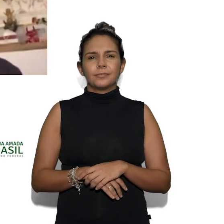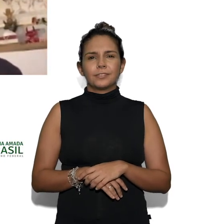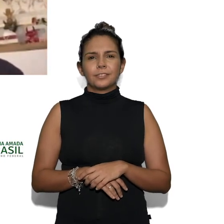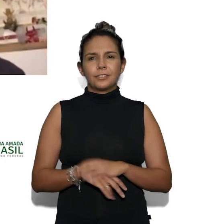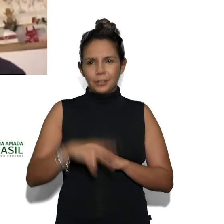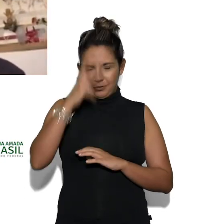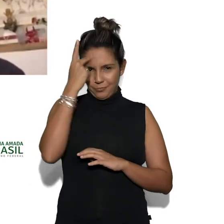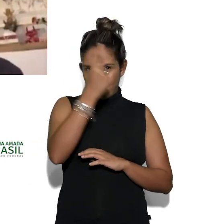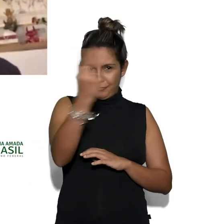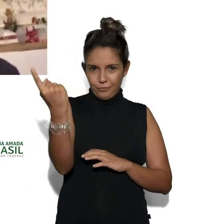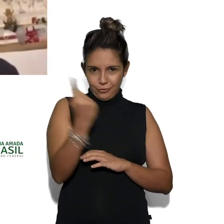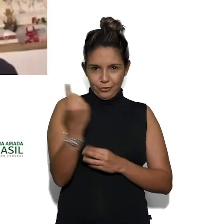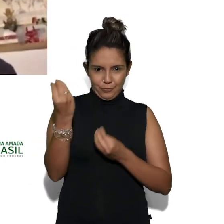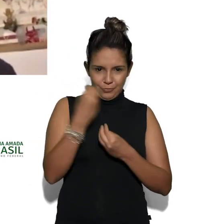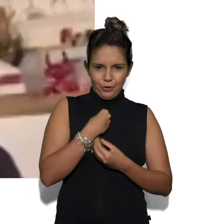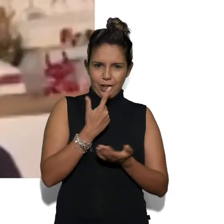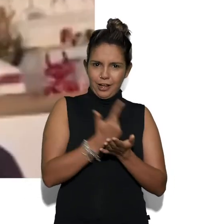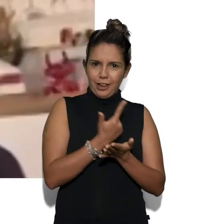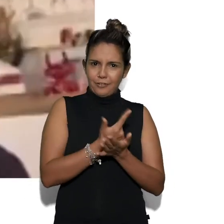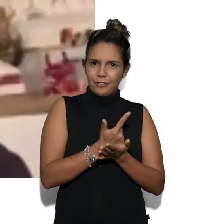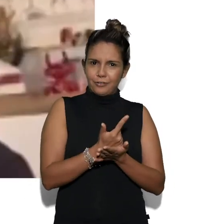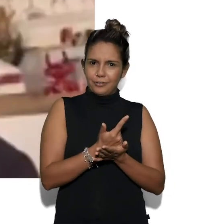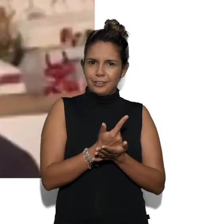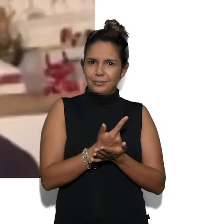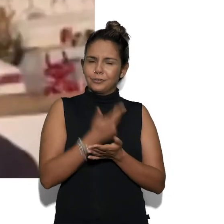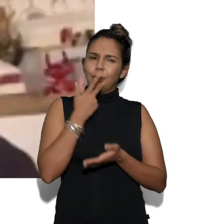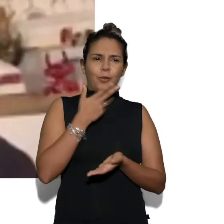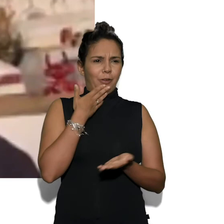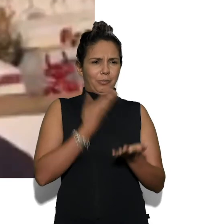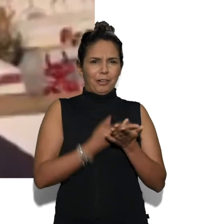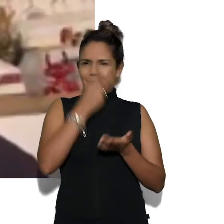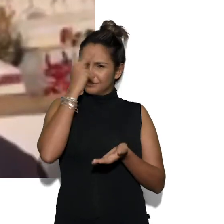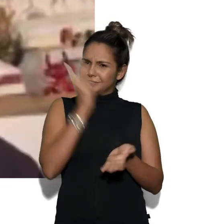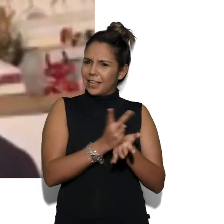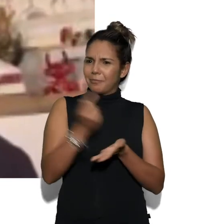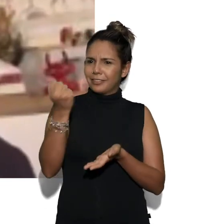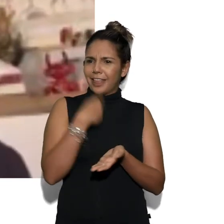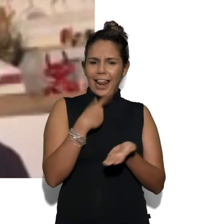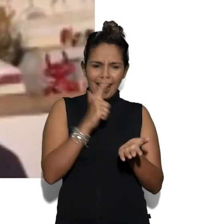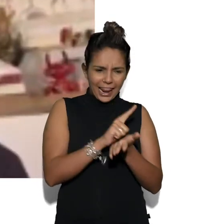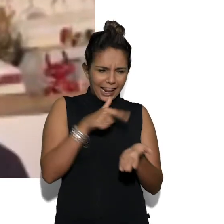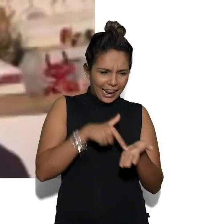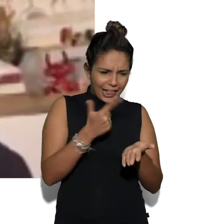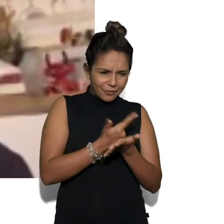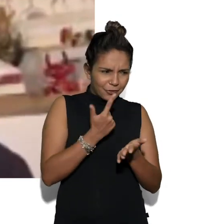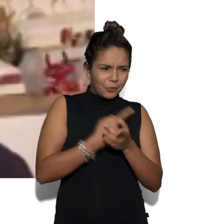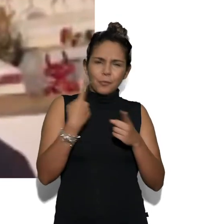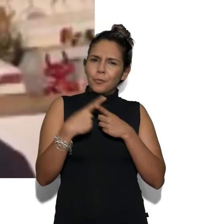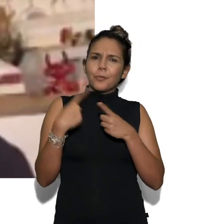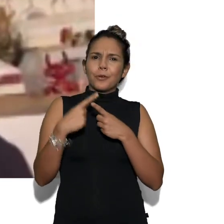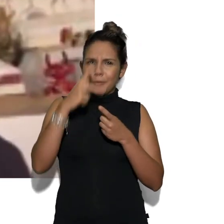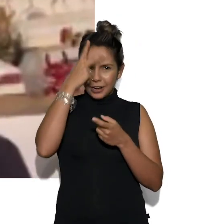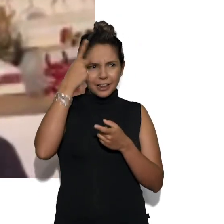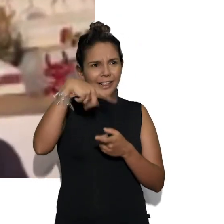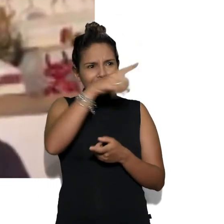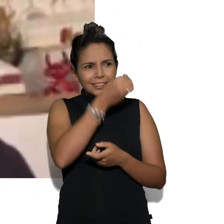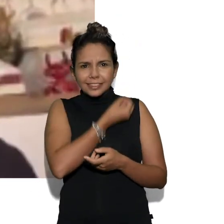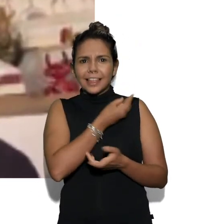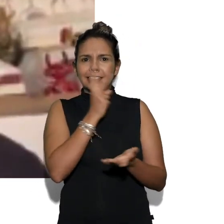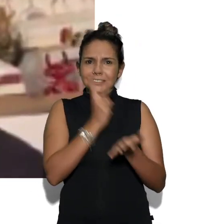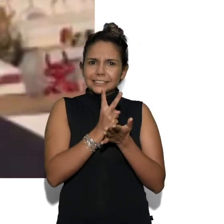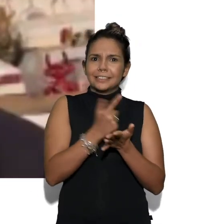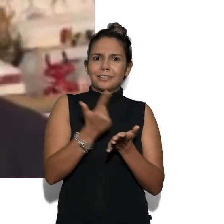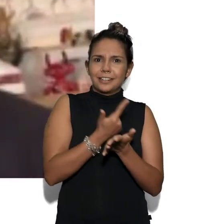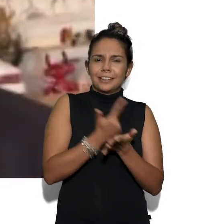alguém voltou a oferecer o livro e eu pensei assim: caramba, mas sempre este livro, mas porquê é que as pessoas